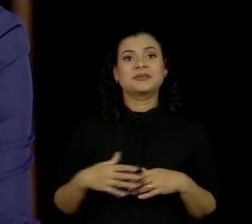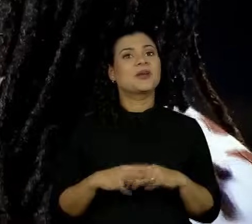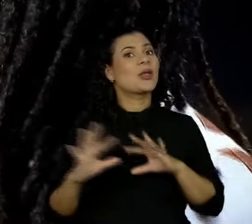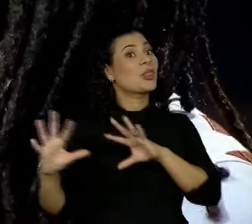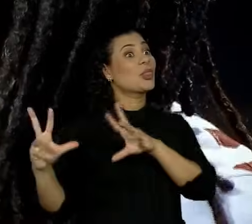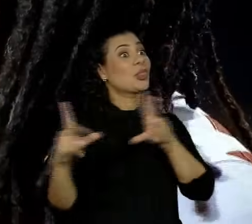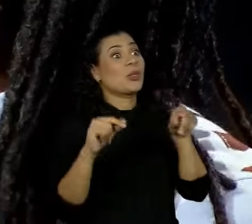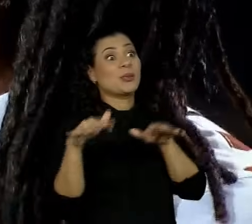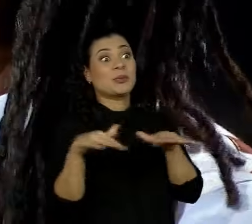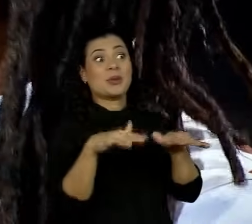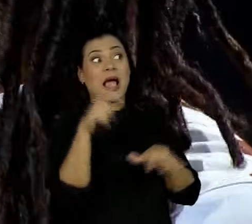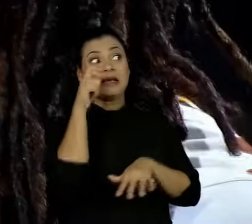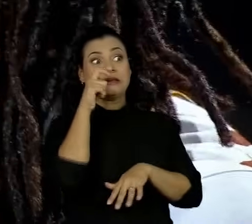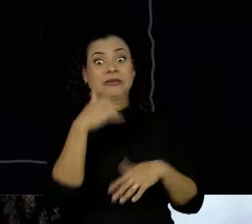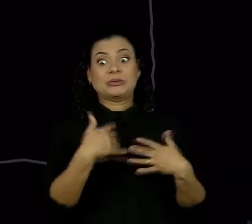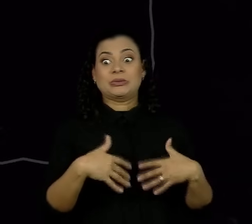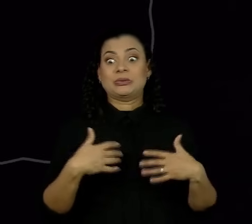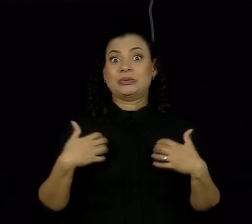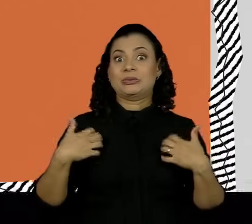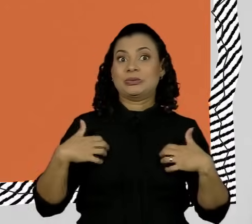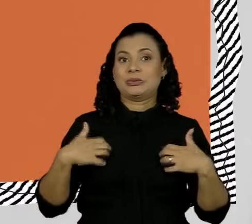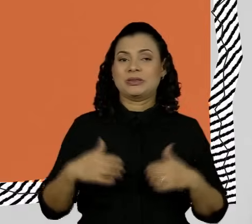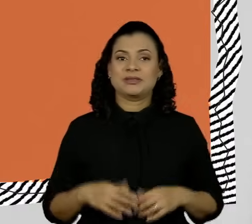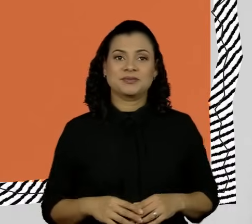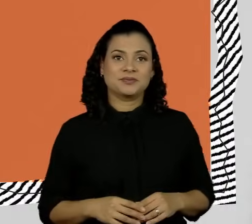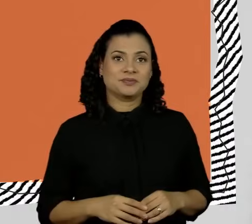tem as suas dores e delícias, né?